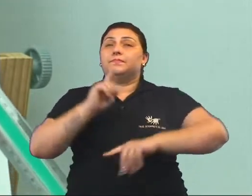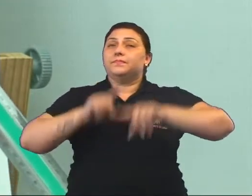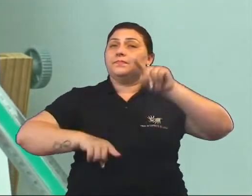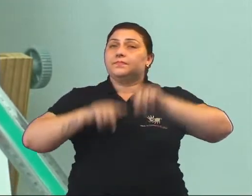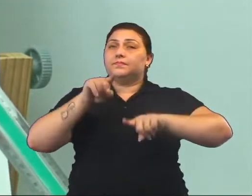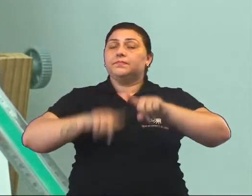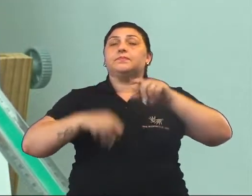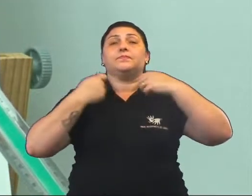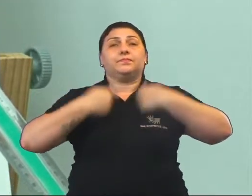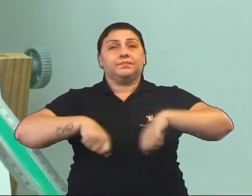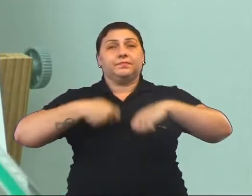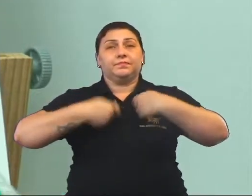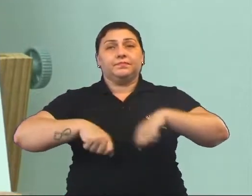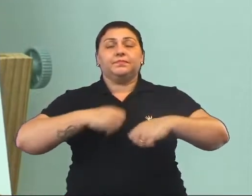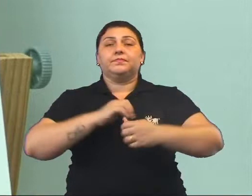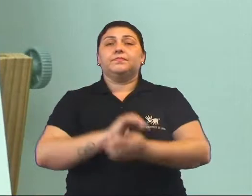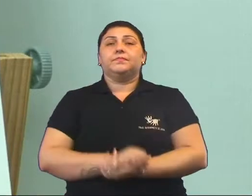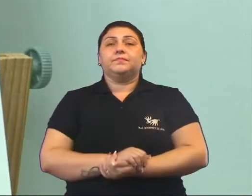Materiais necessários.